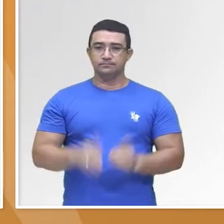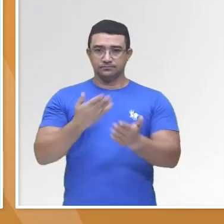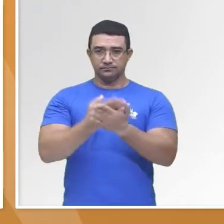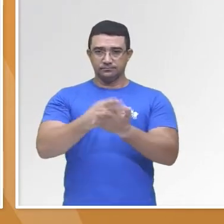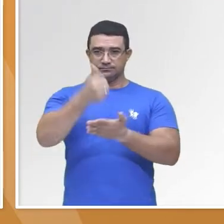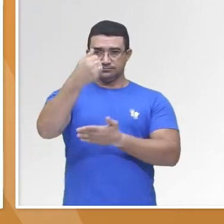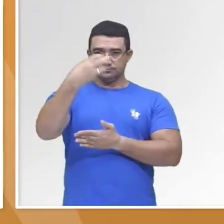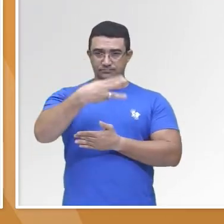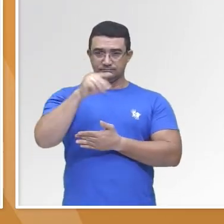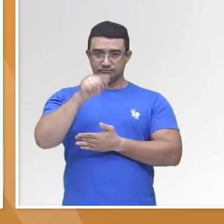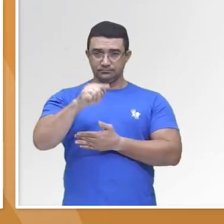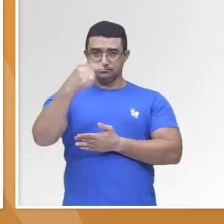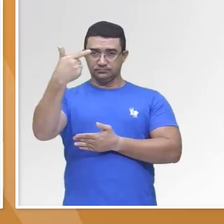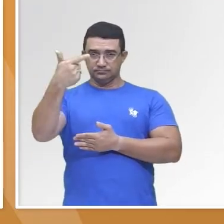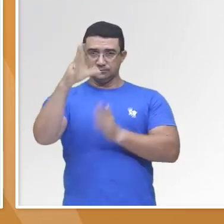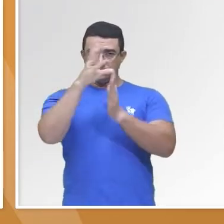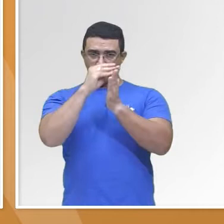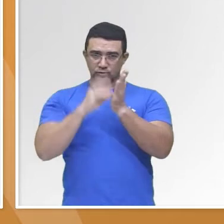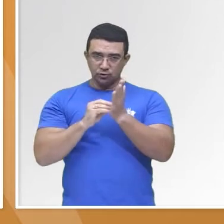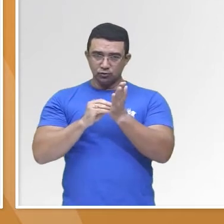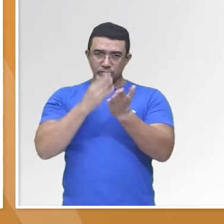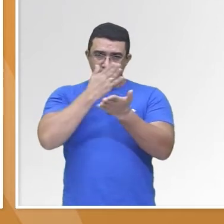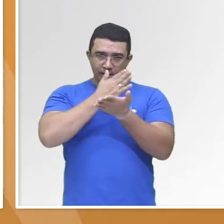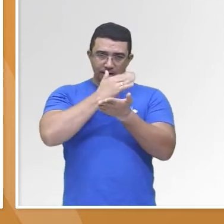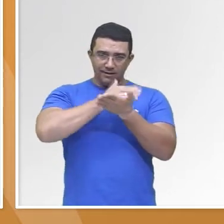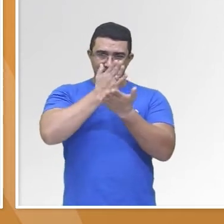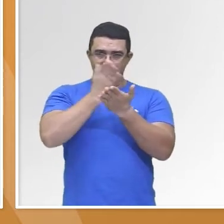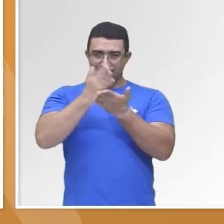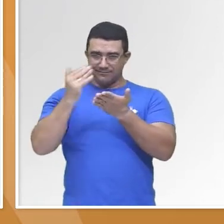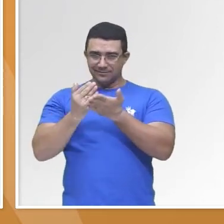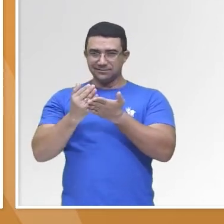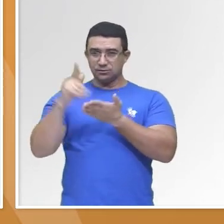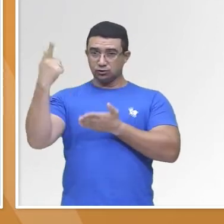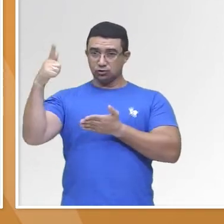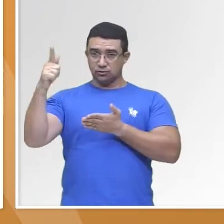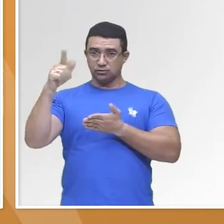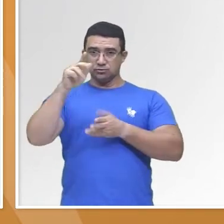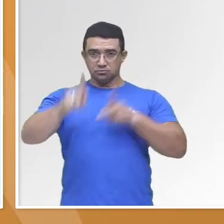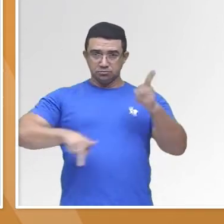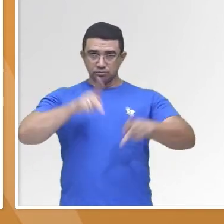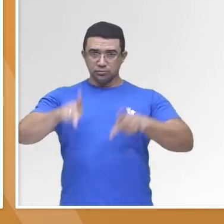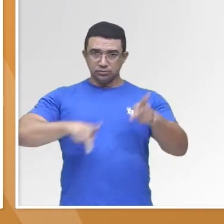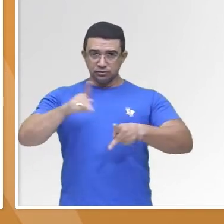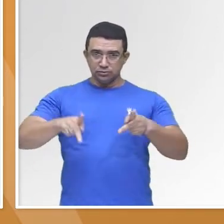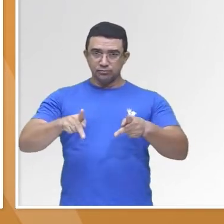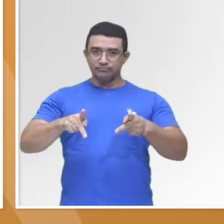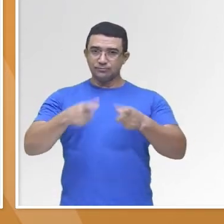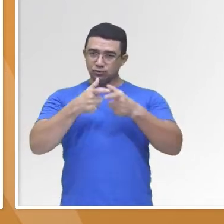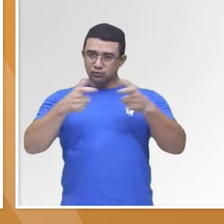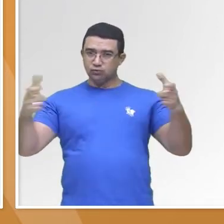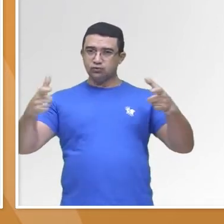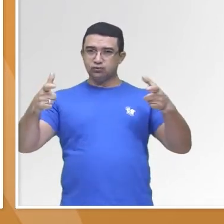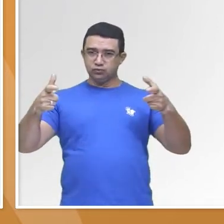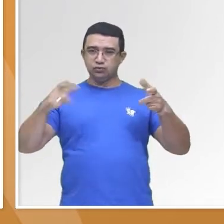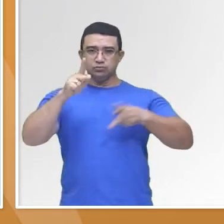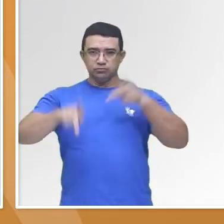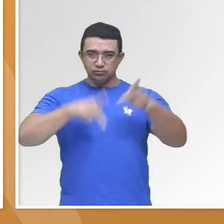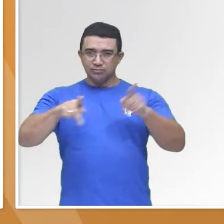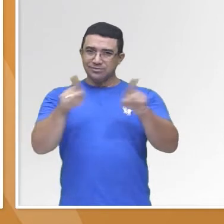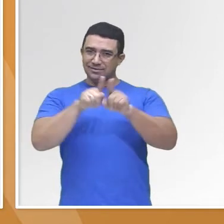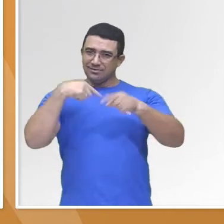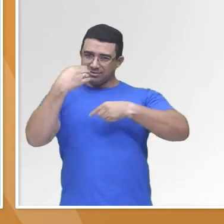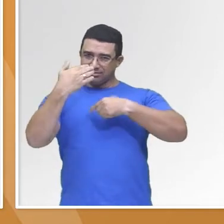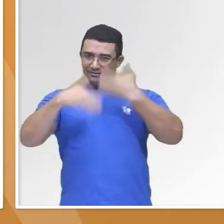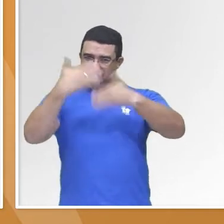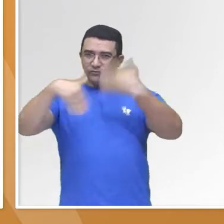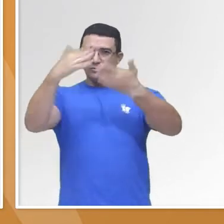Aula 13.2. Conteúdos: distribuição geográfica da população, crescimento demográfico e desenvolvimento